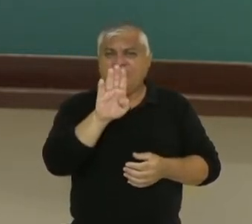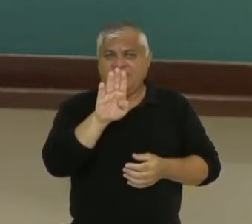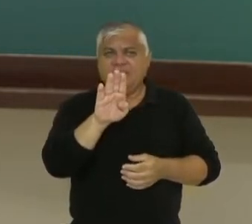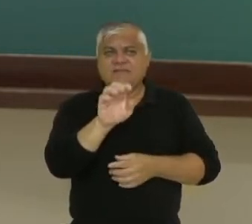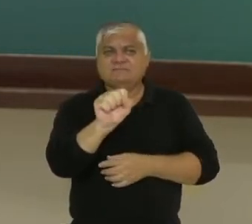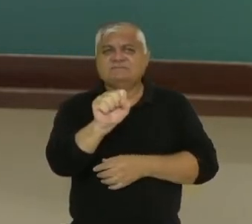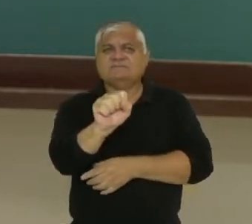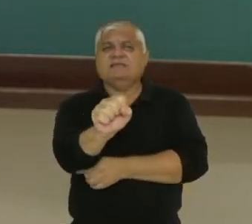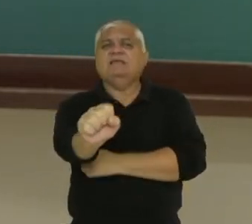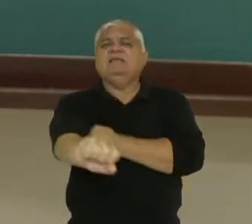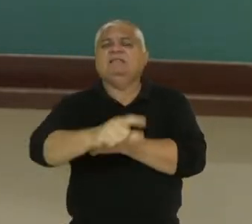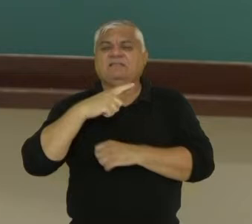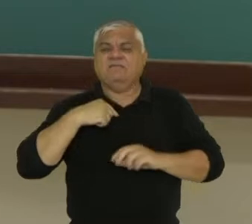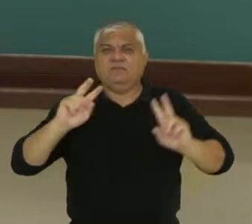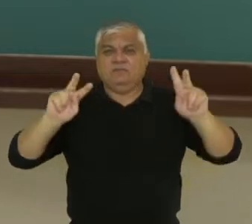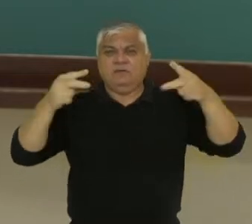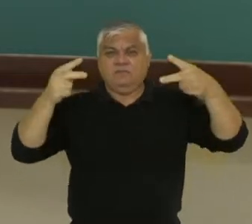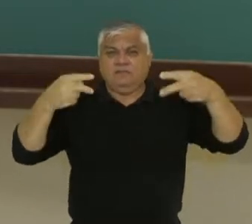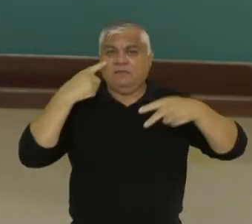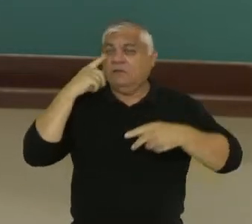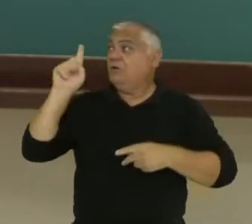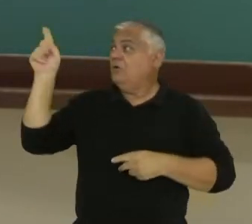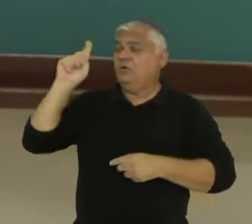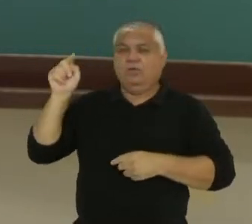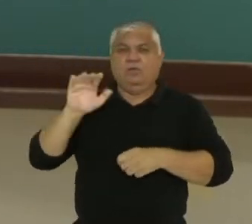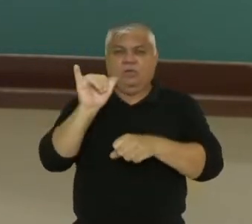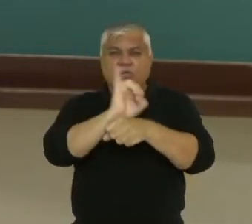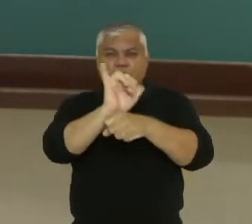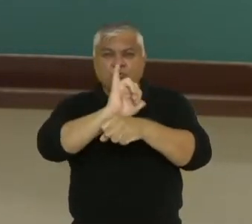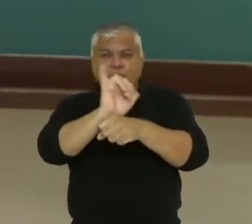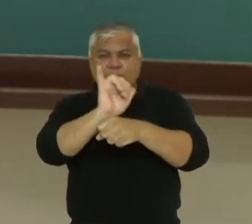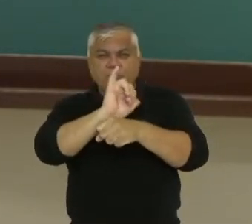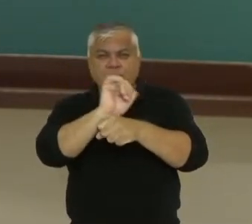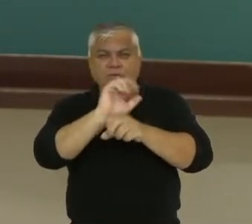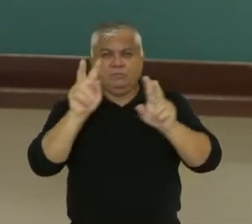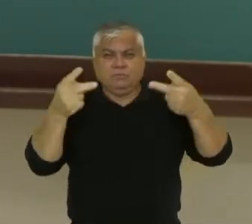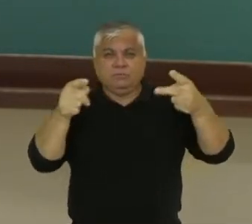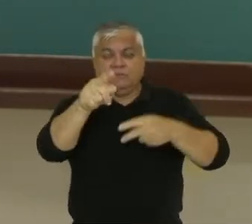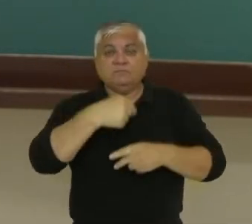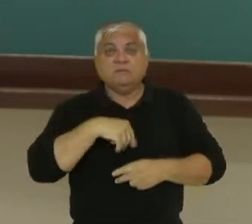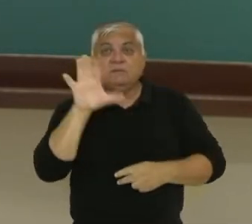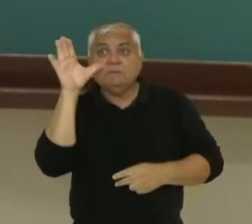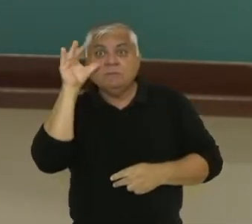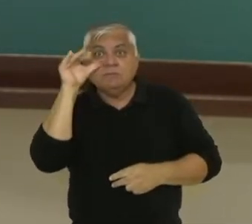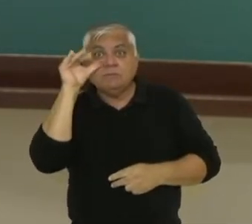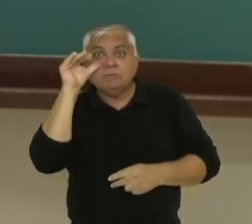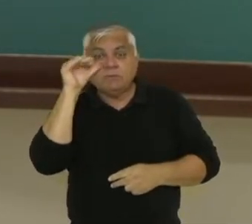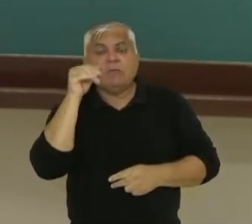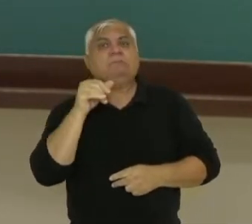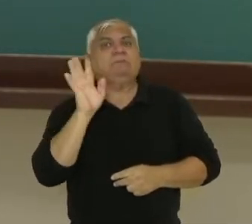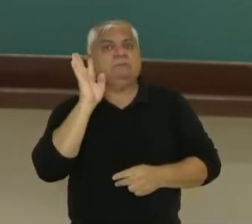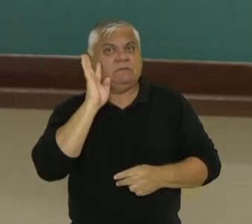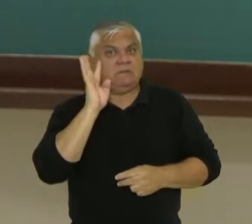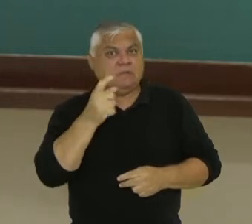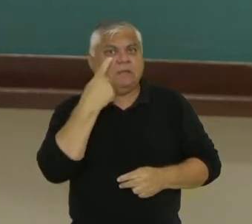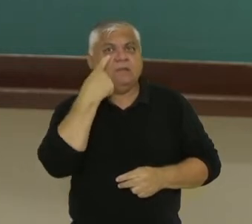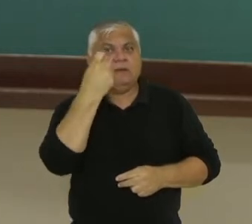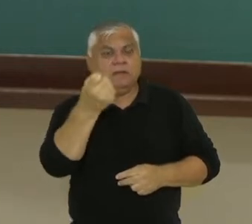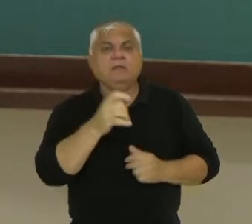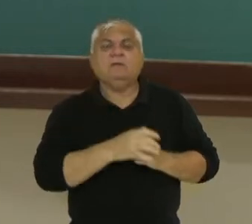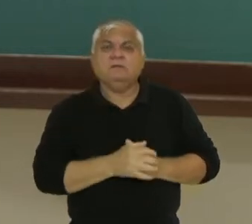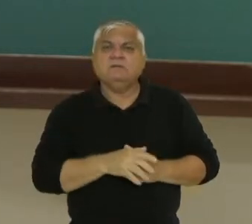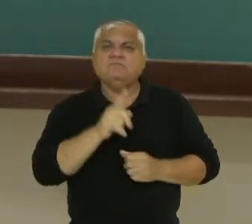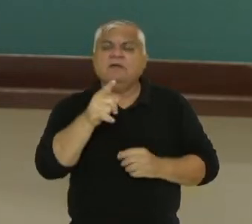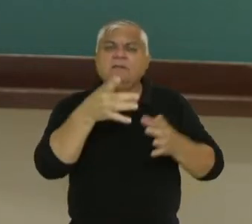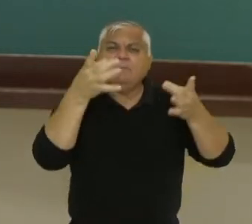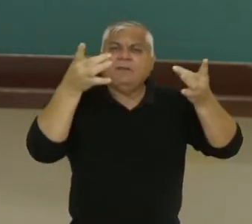gente tem esse sitezinho aqui no YouTube, esse link, quem quiser depois assiste, que é bastante interessante, que ele vai